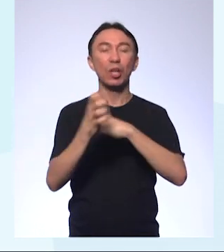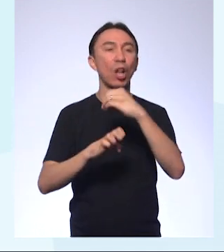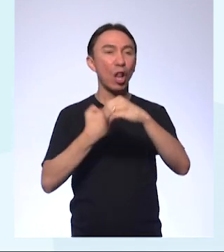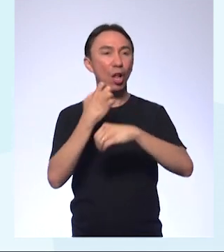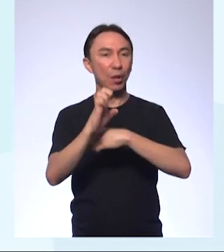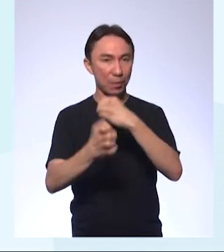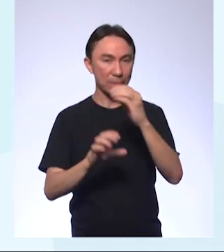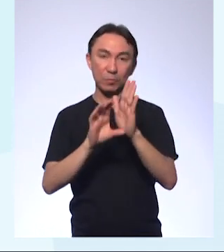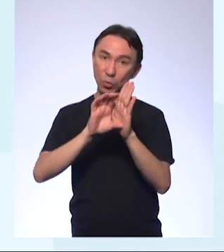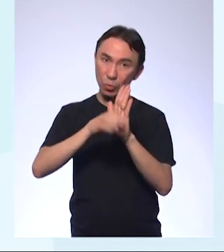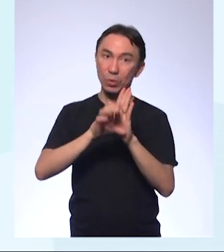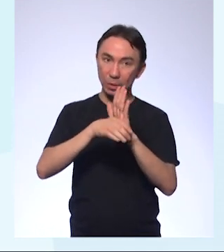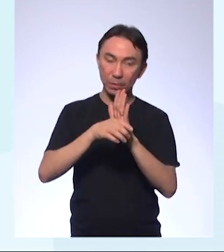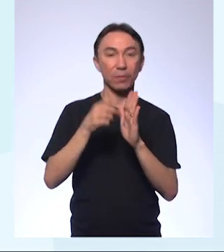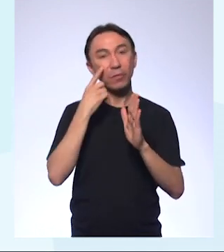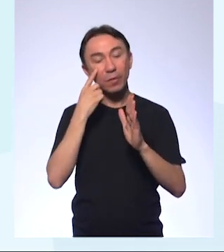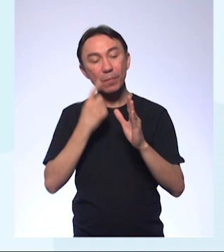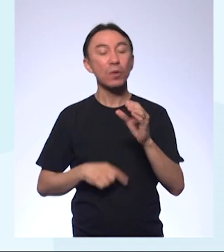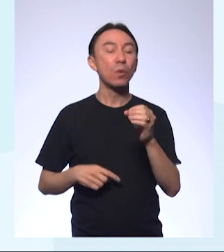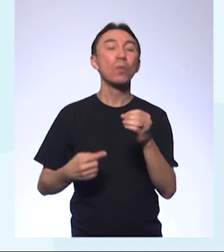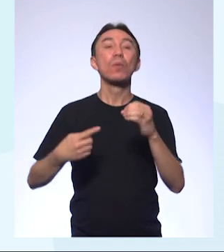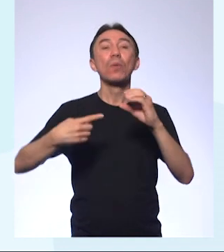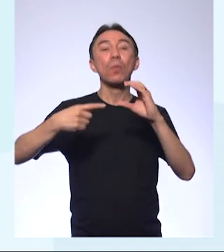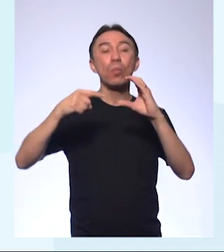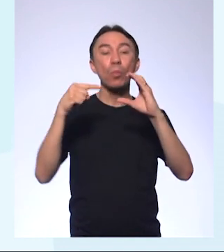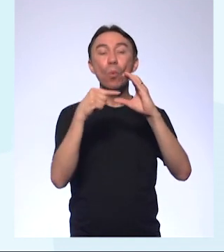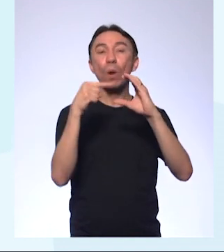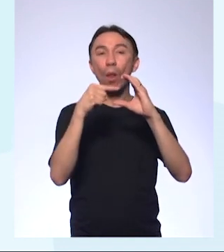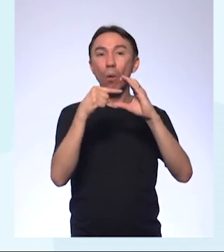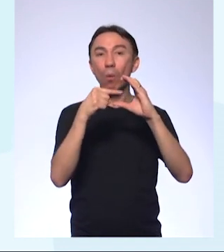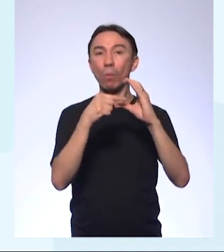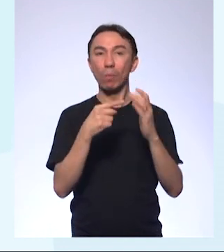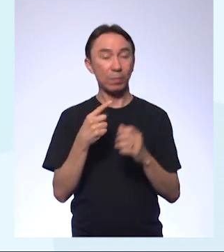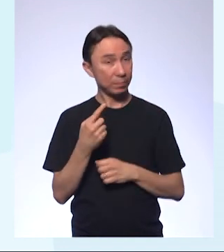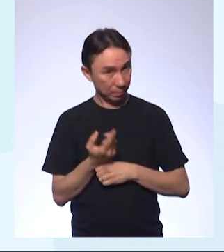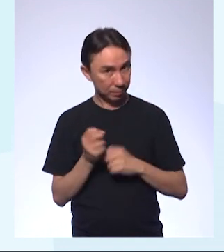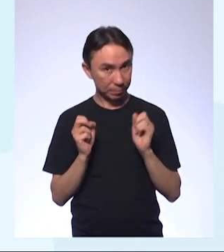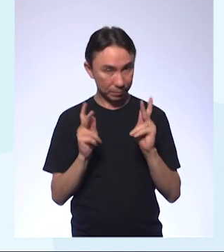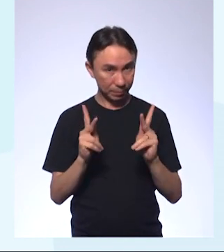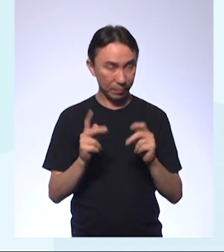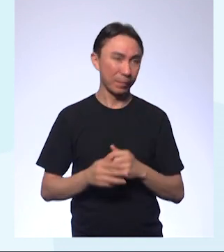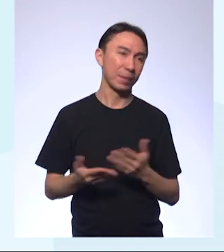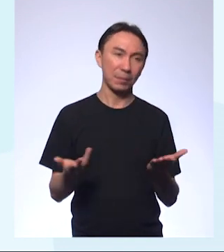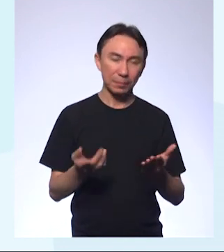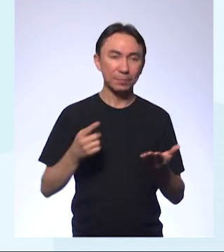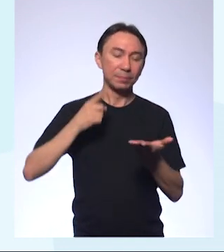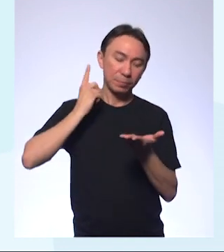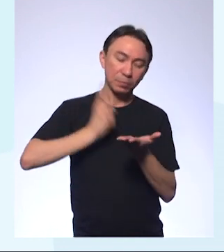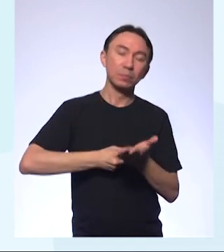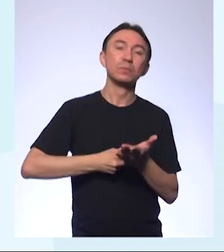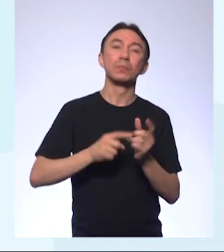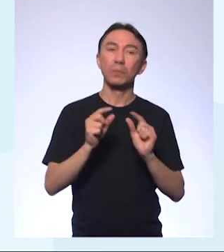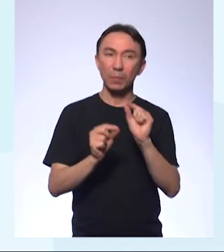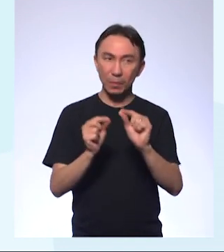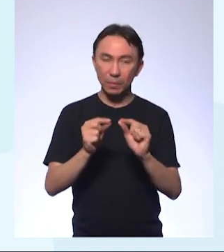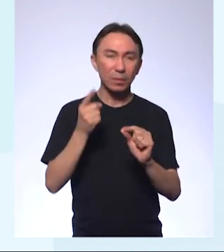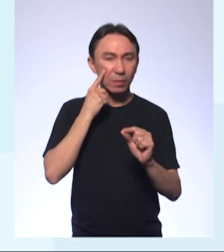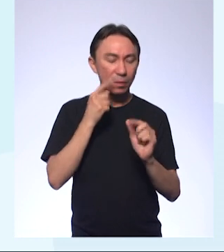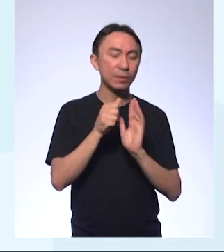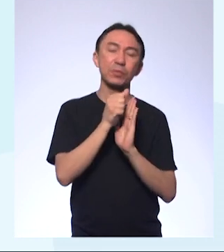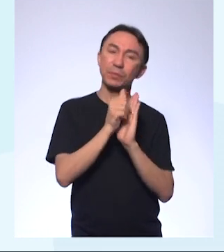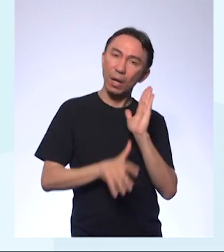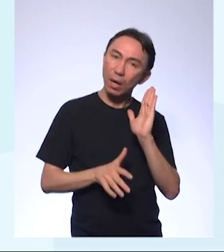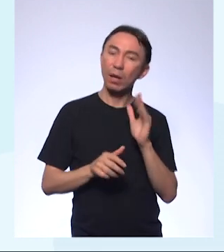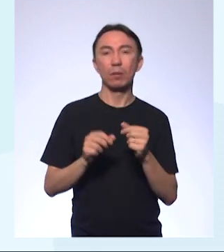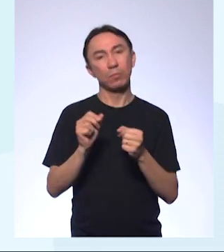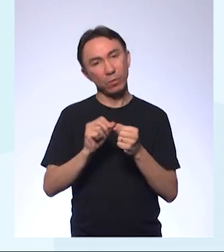e núcleos, ok? Então, aqueles combinados de sempre, né? Para realizar as atividades propostas, anotar suas